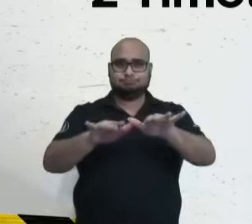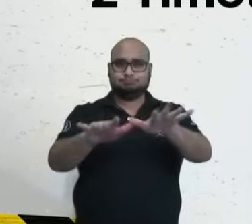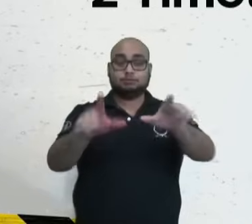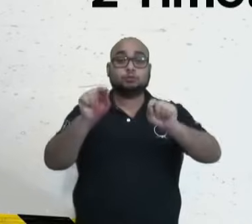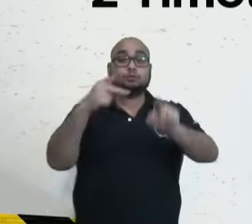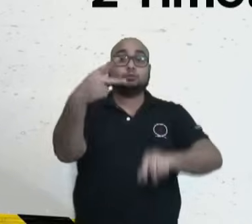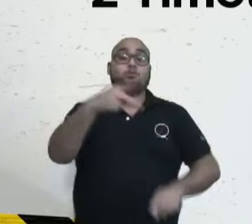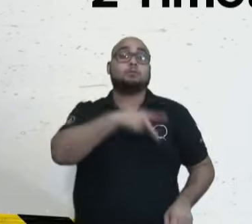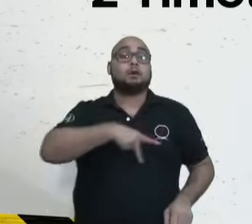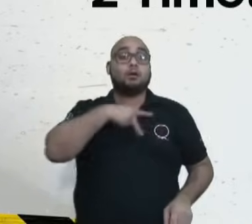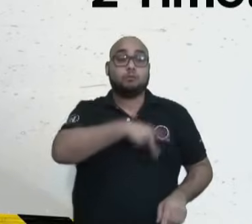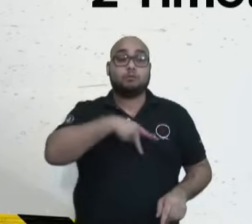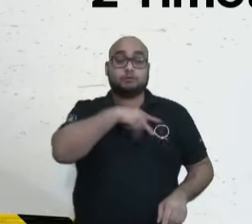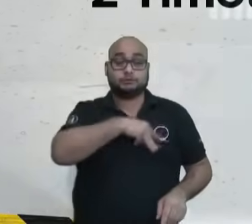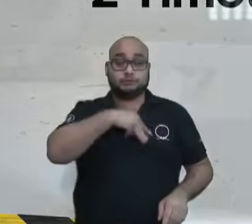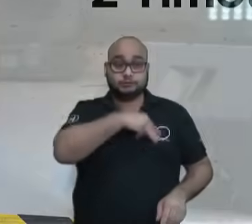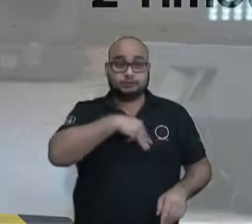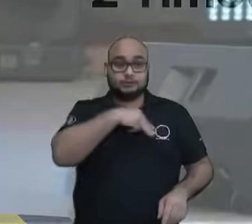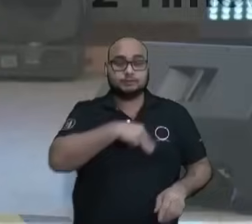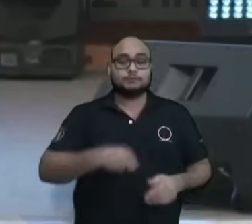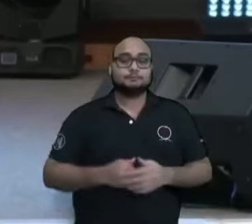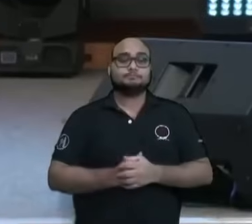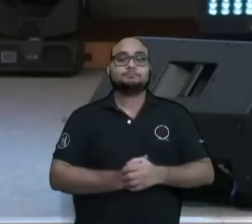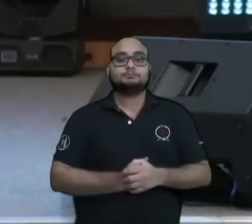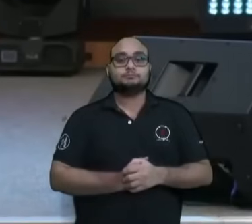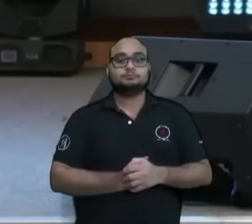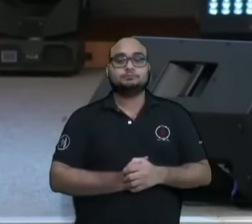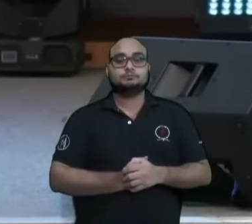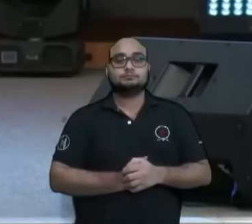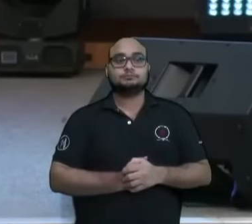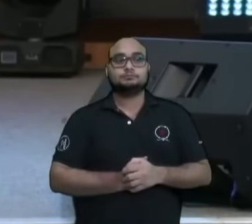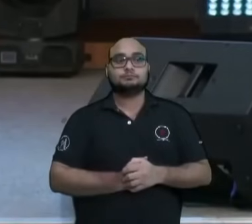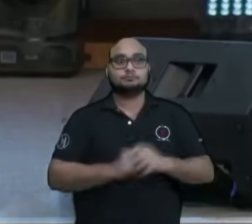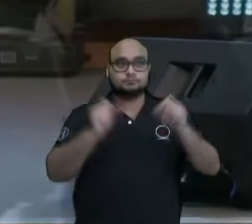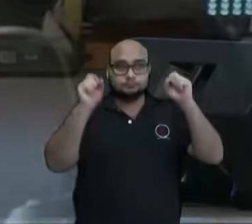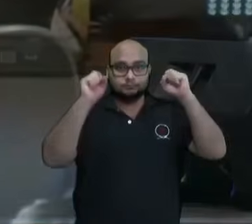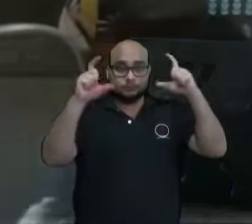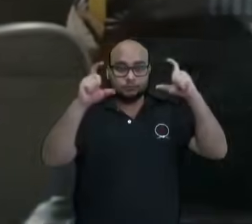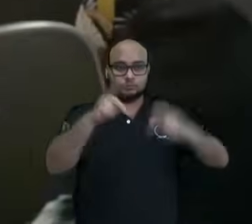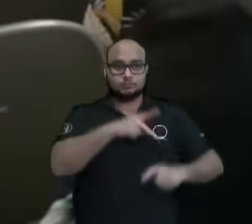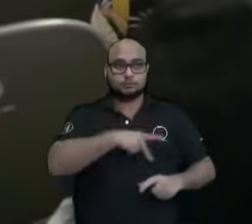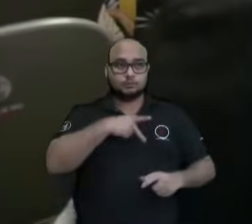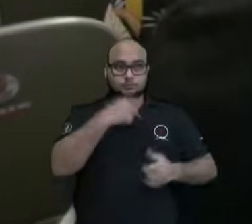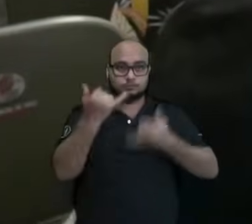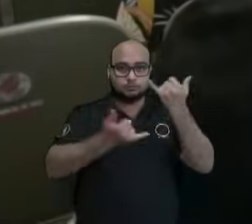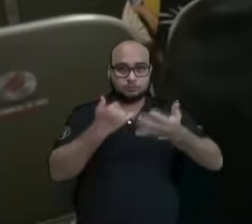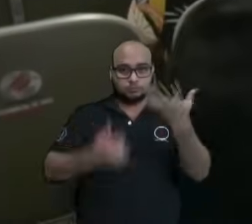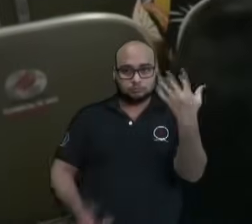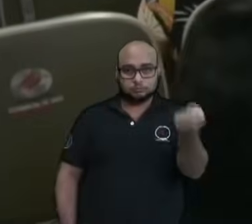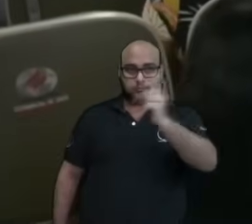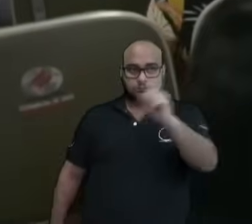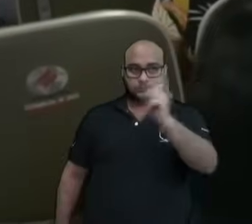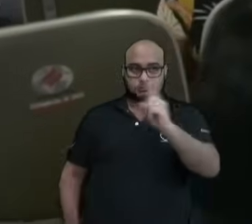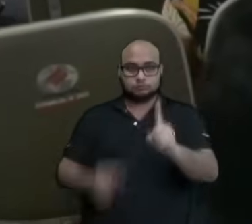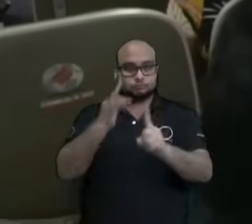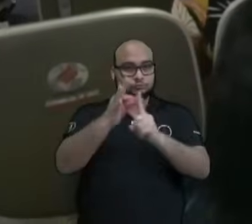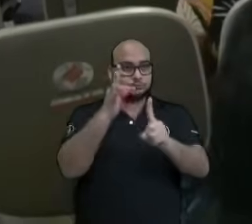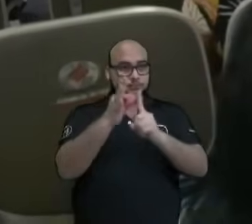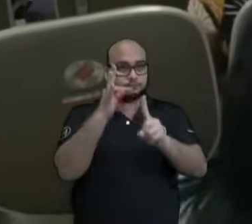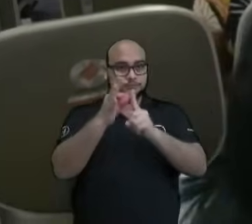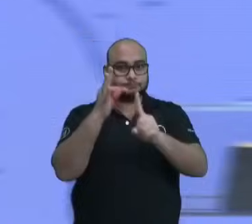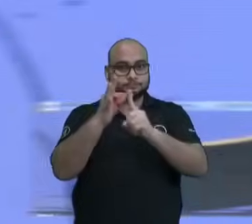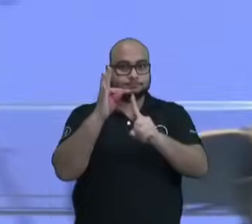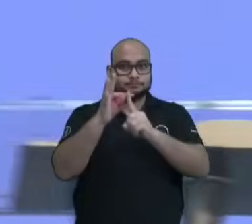ministrio Olha o alerta de Paulo não brinca não Timóteo tem muita gente sendo